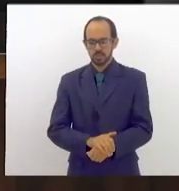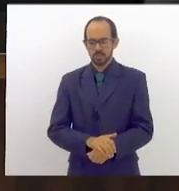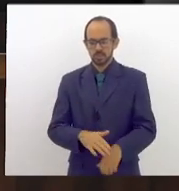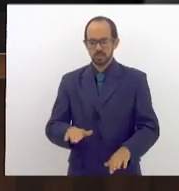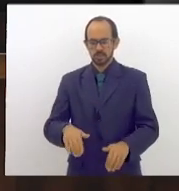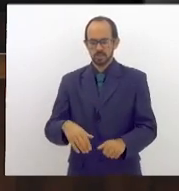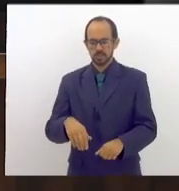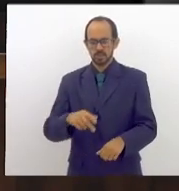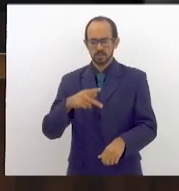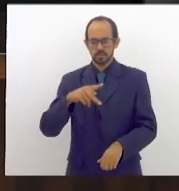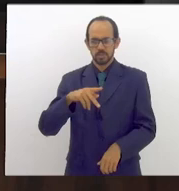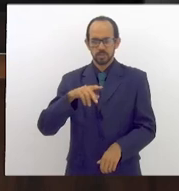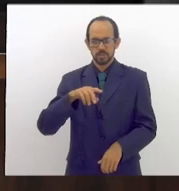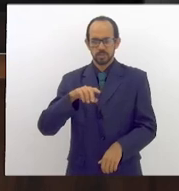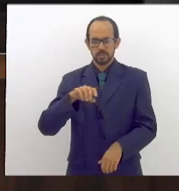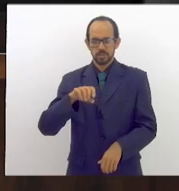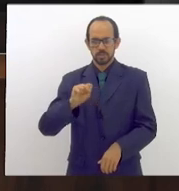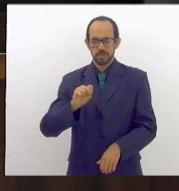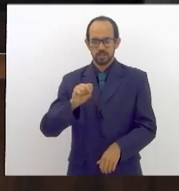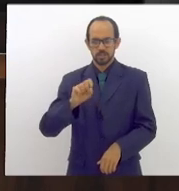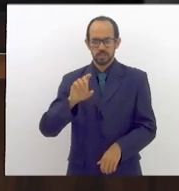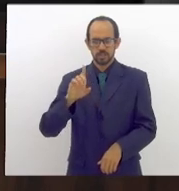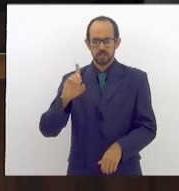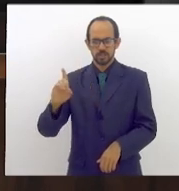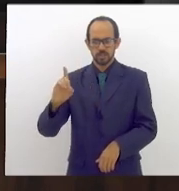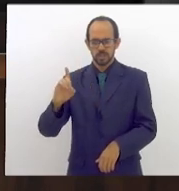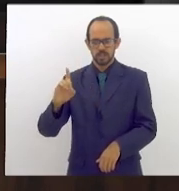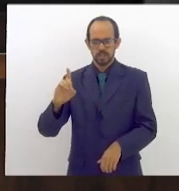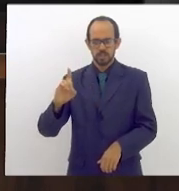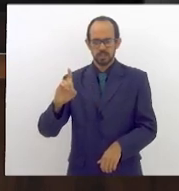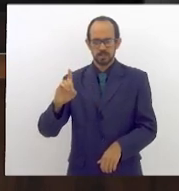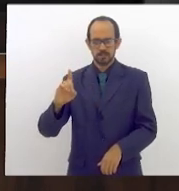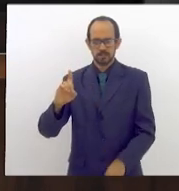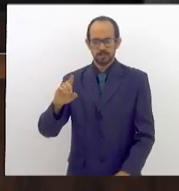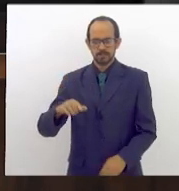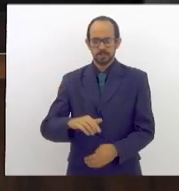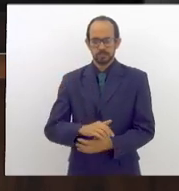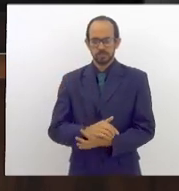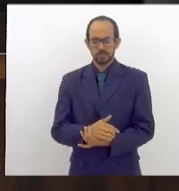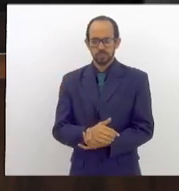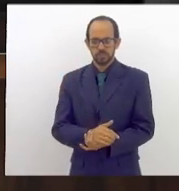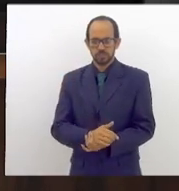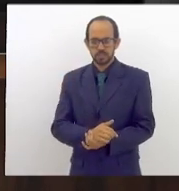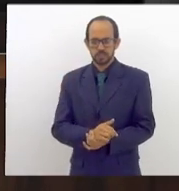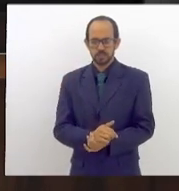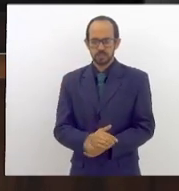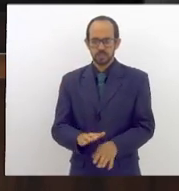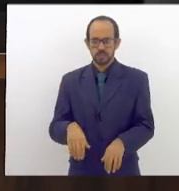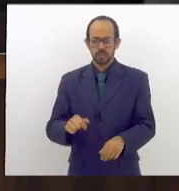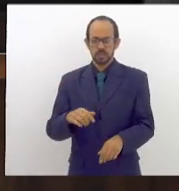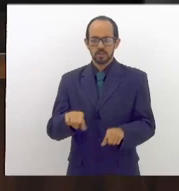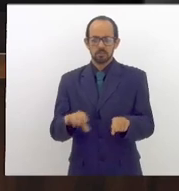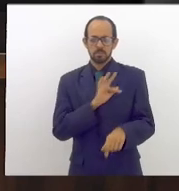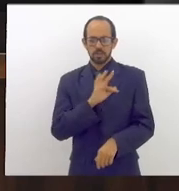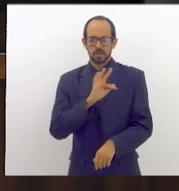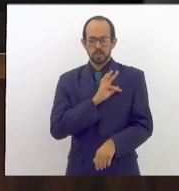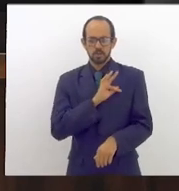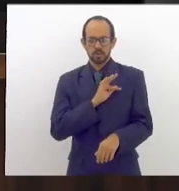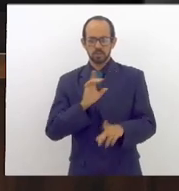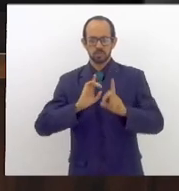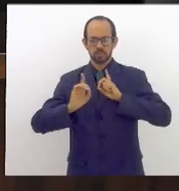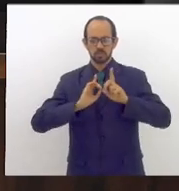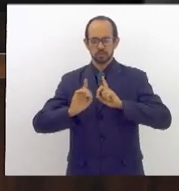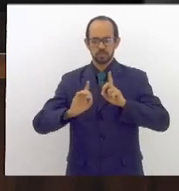PSB pessoal PSD e Marta Rocha em discussão única